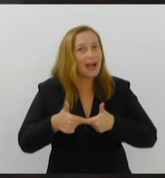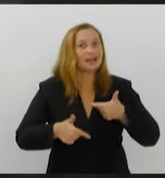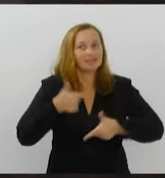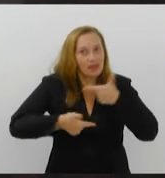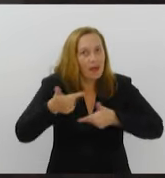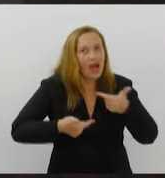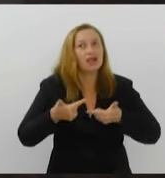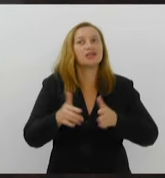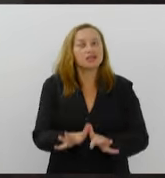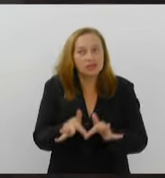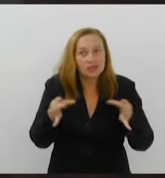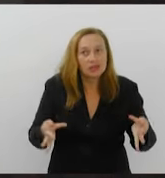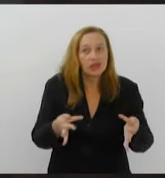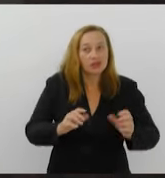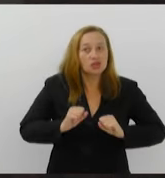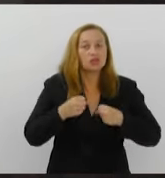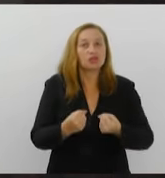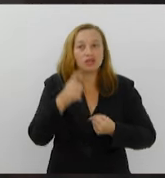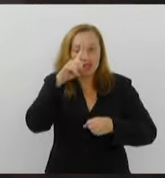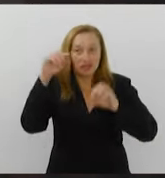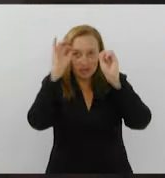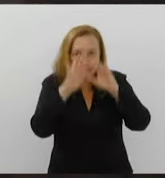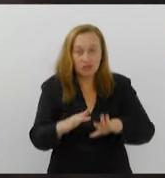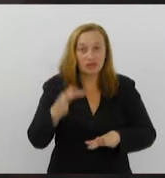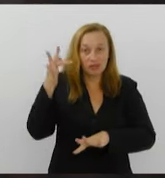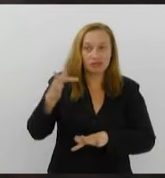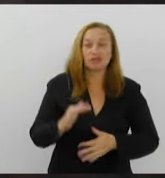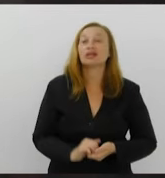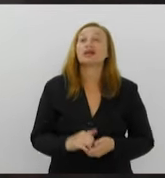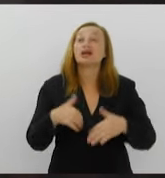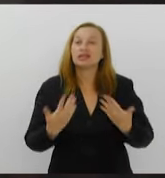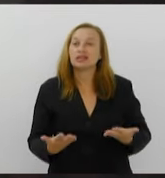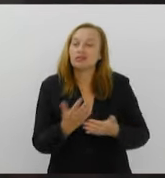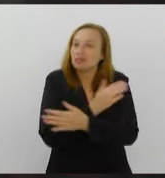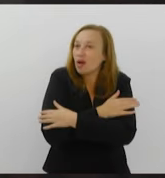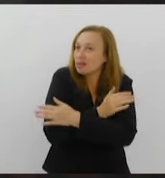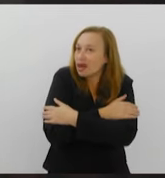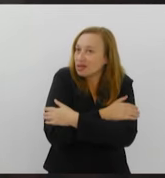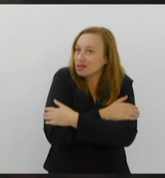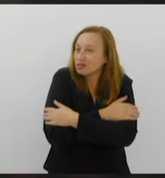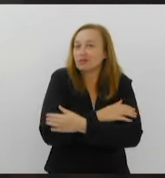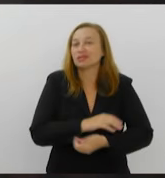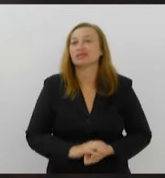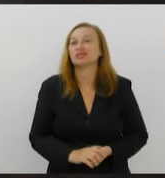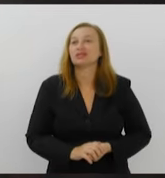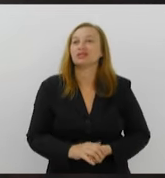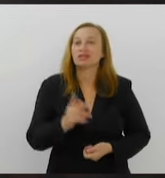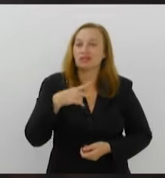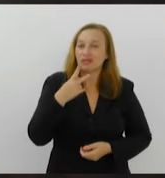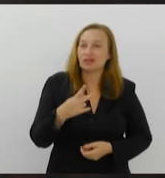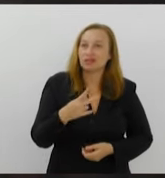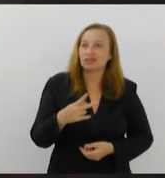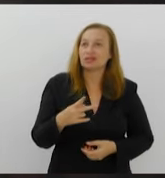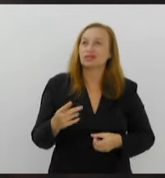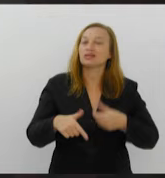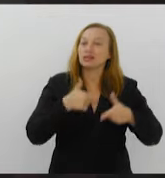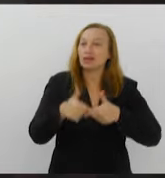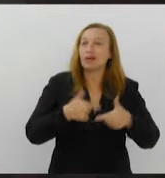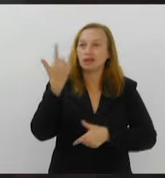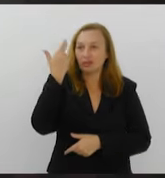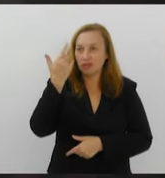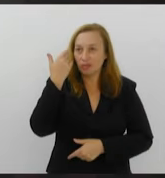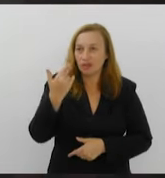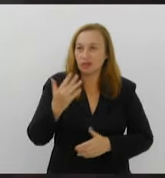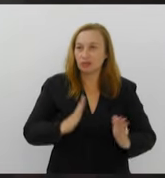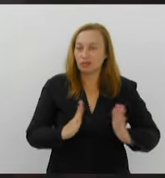trabalhe, humildade, esforço, porque Deus consagra lá na frente. Então fica aqui o meu abraço e reiterando que estarei aqui trabalhando normalmente no